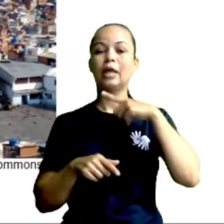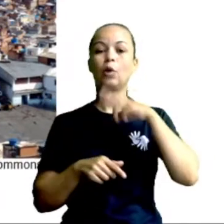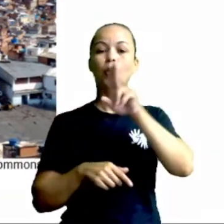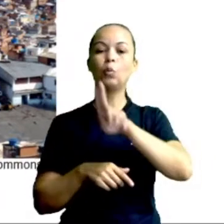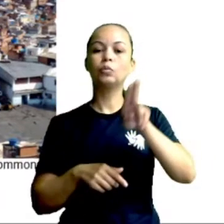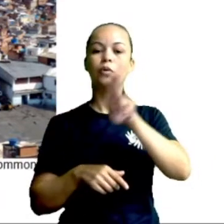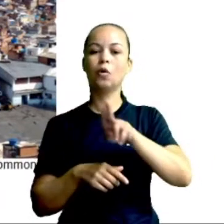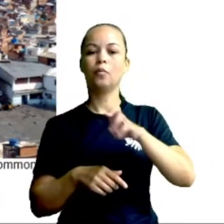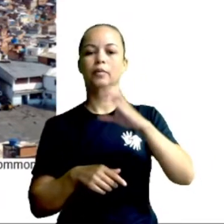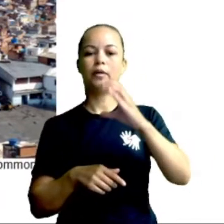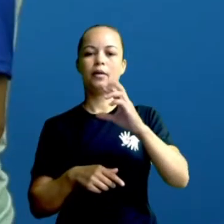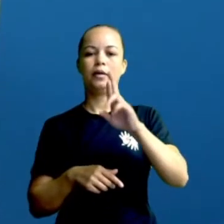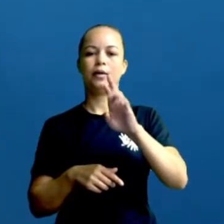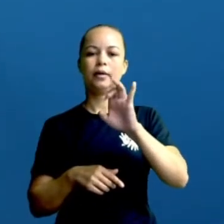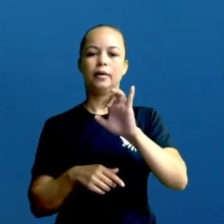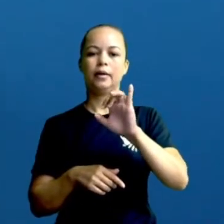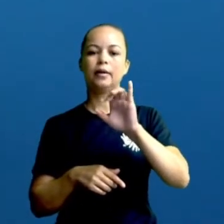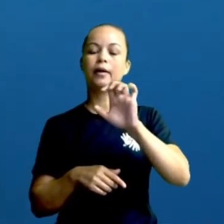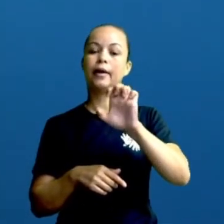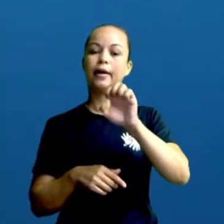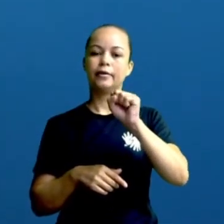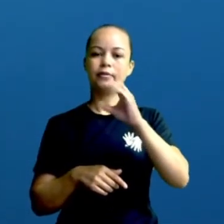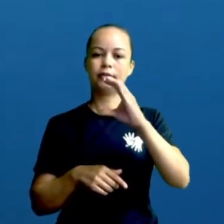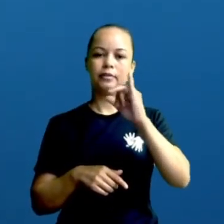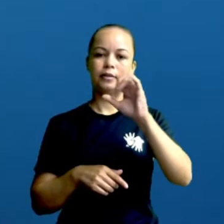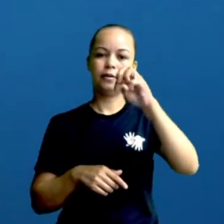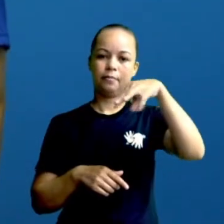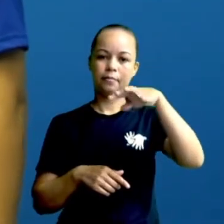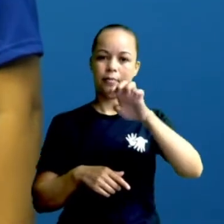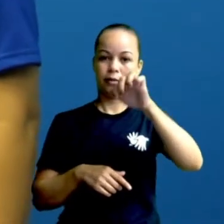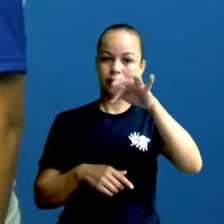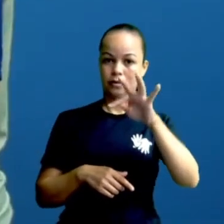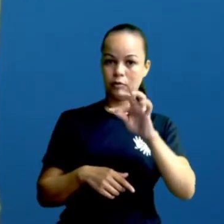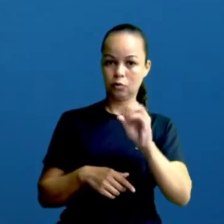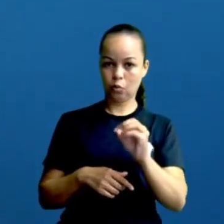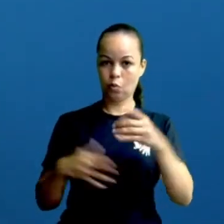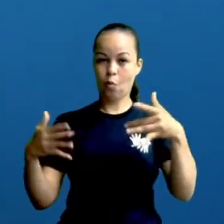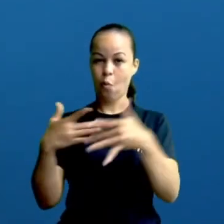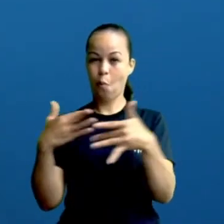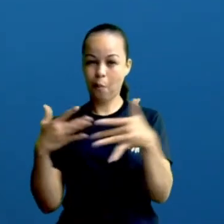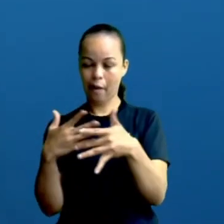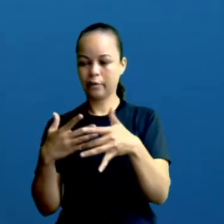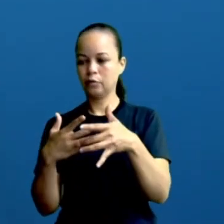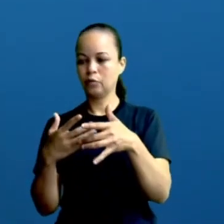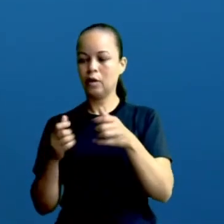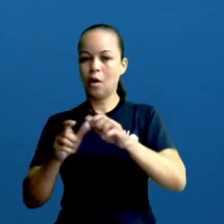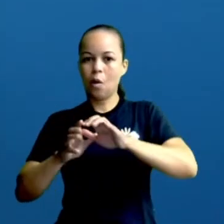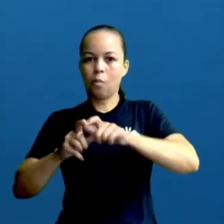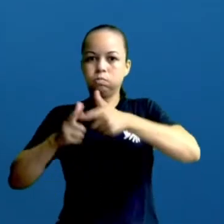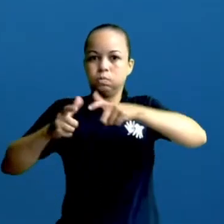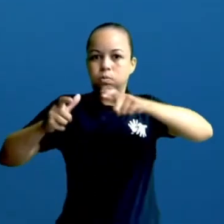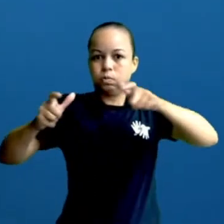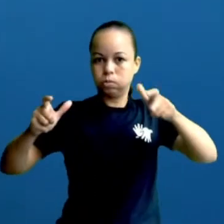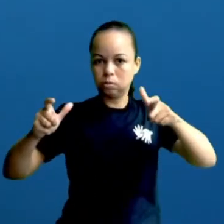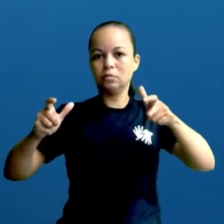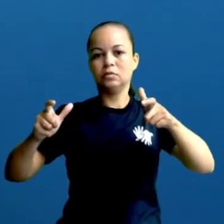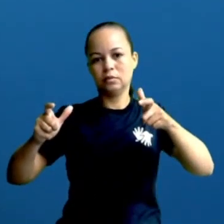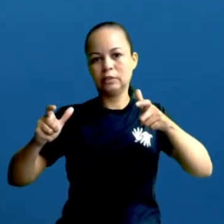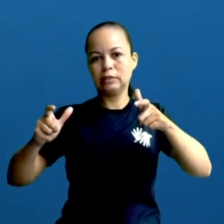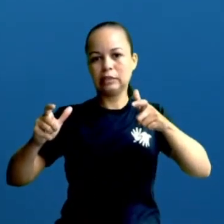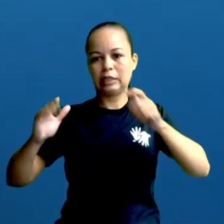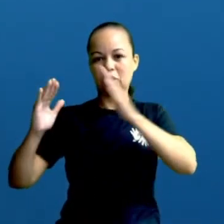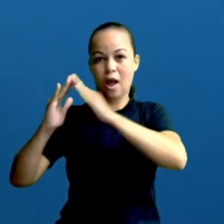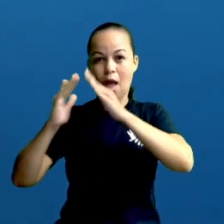urbano, certo? Vocês estão conseguindo ver direitinho? E vocês vão vendo que, ó, cresceu